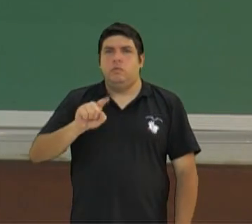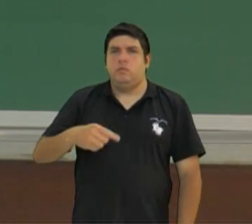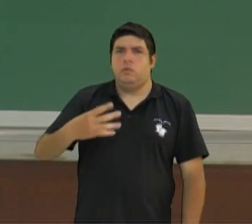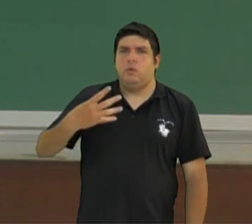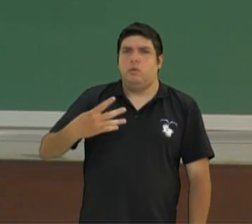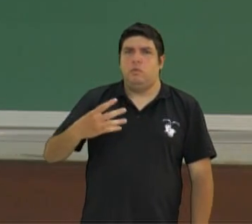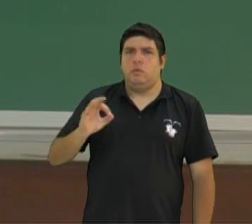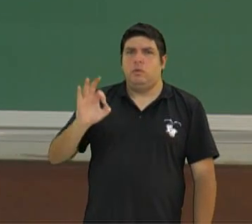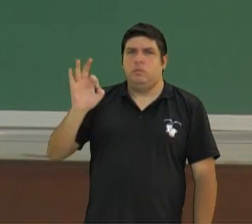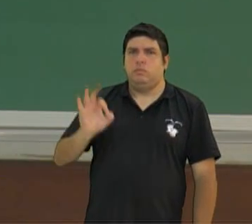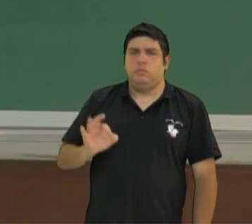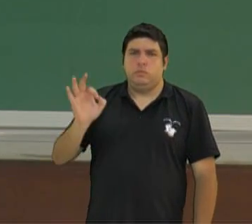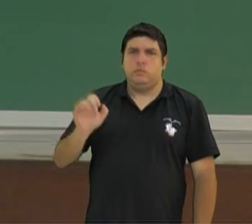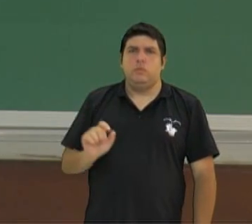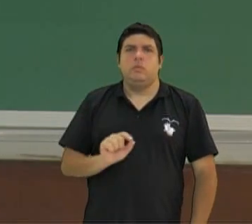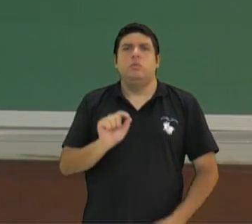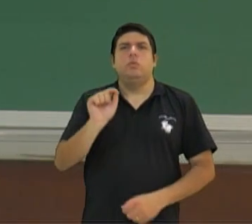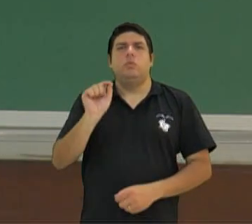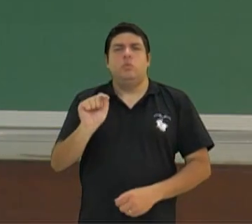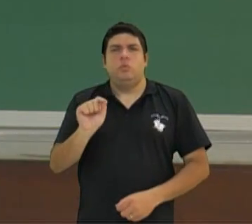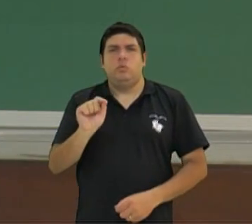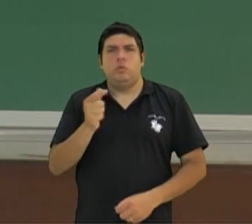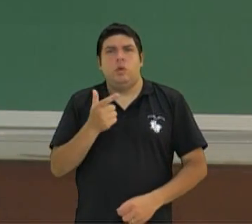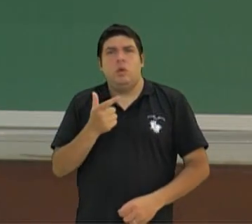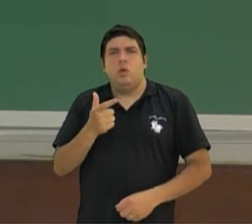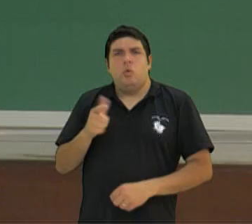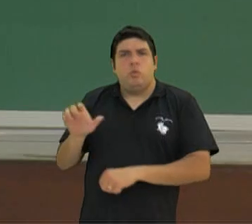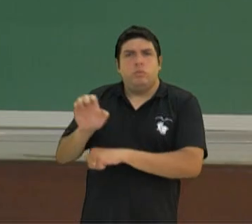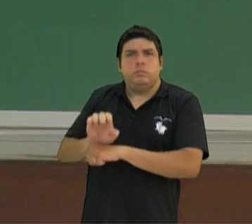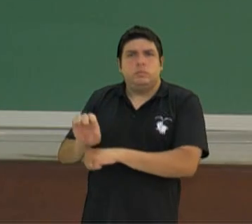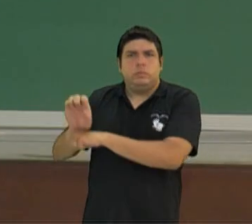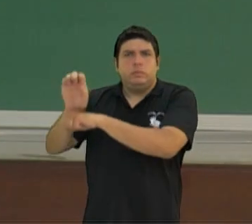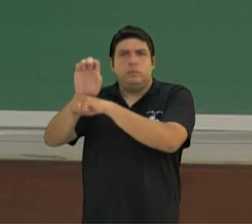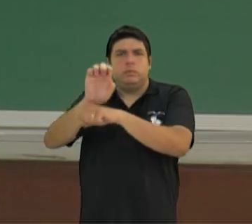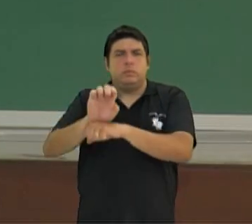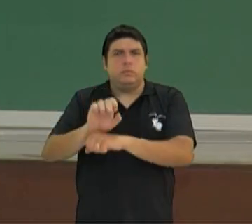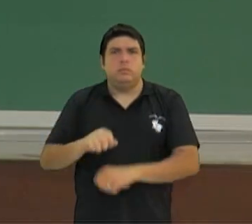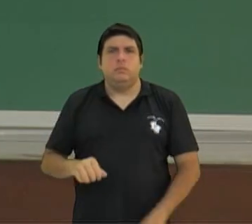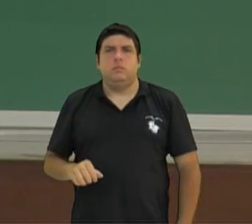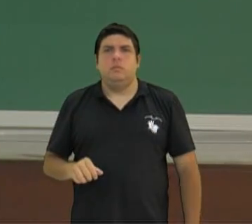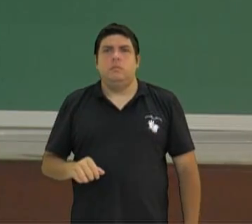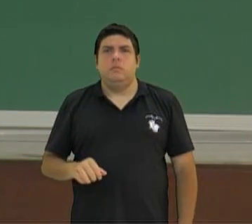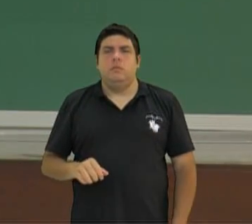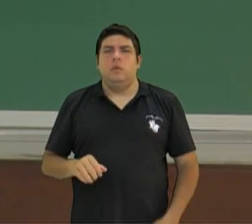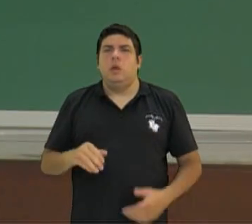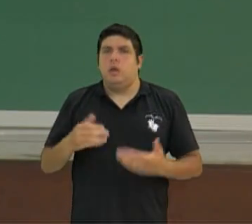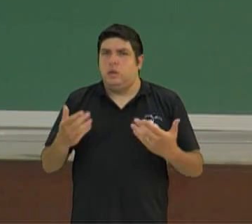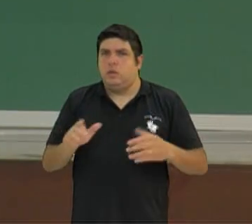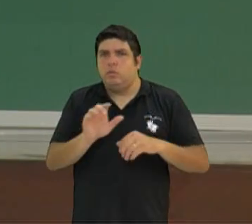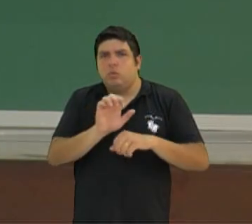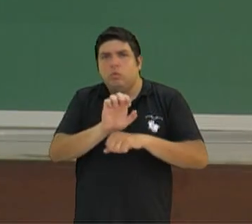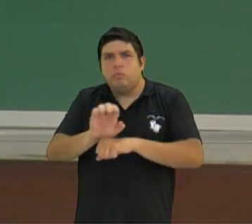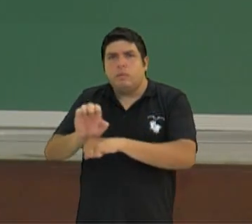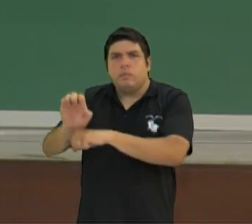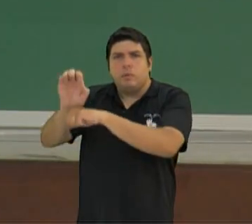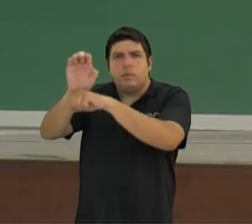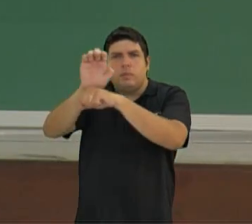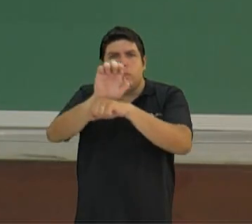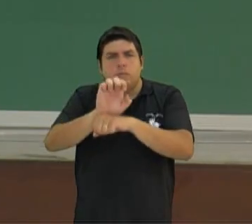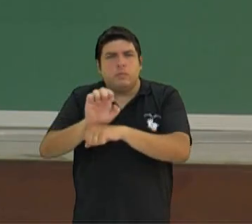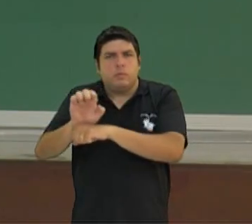21,4%, que são outros estados, 11, então somando vários outros estados ali eu